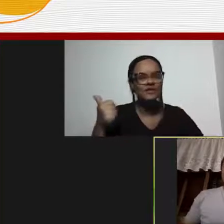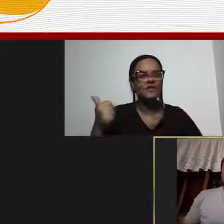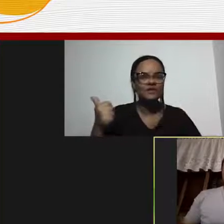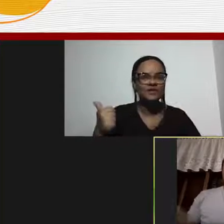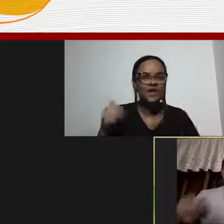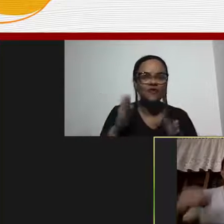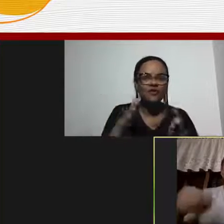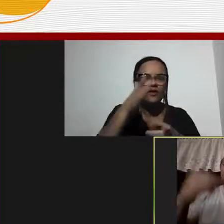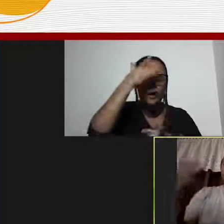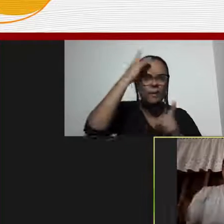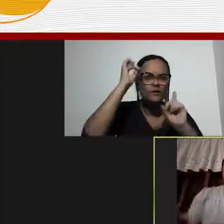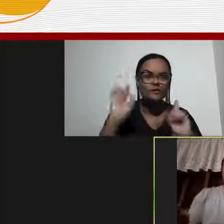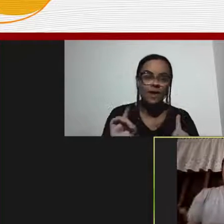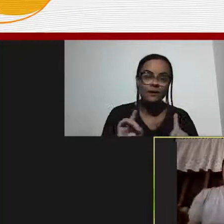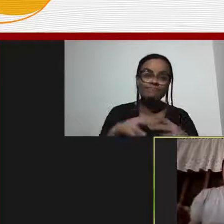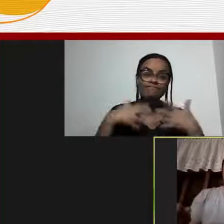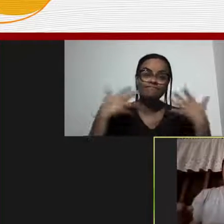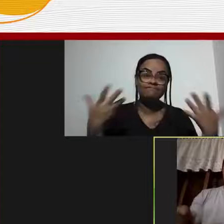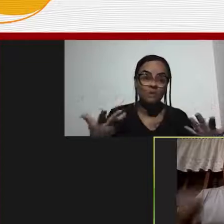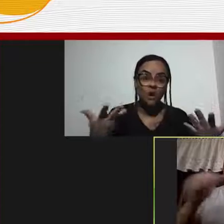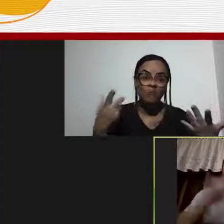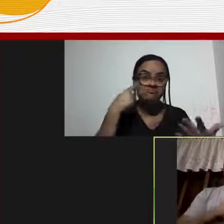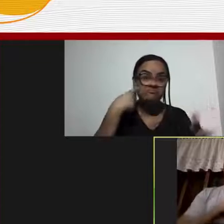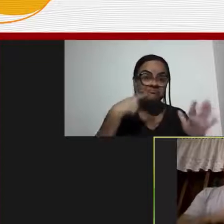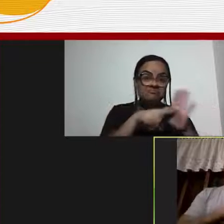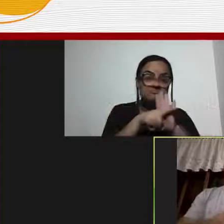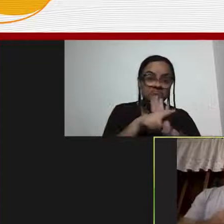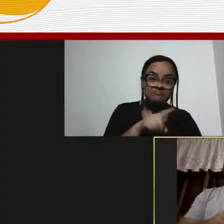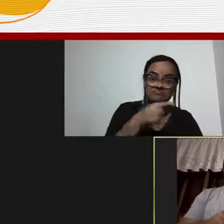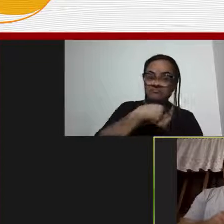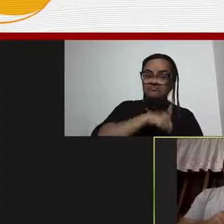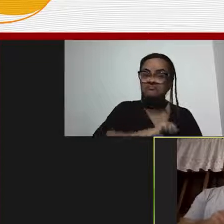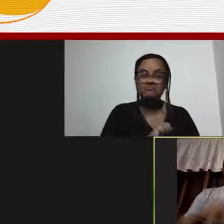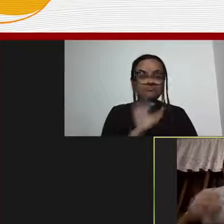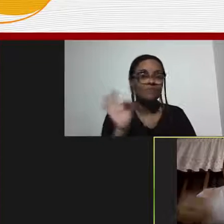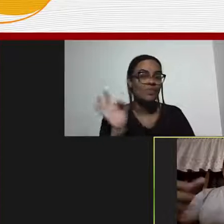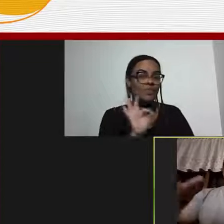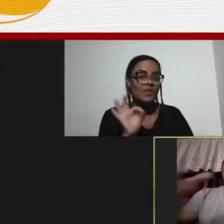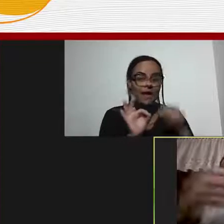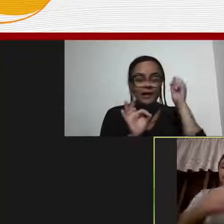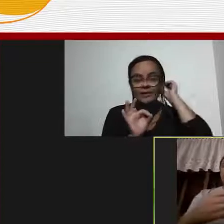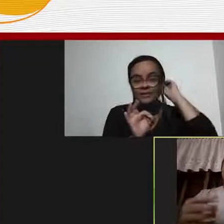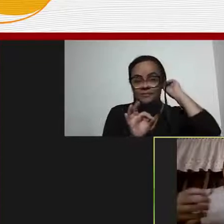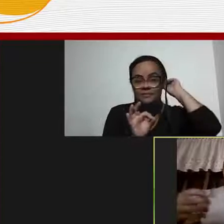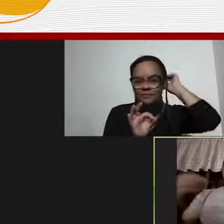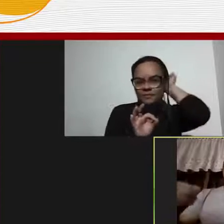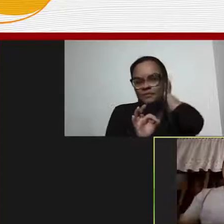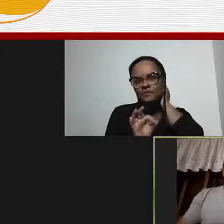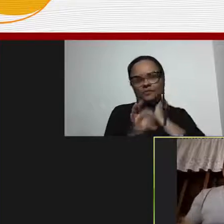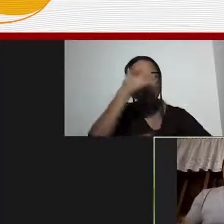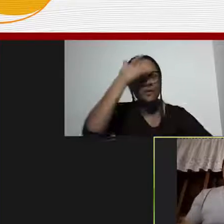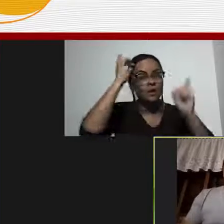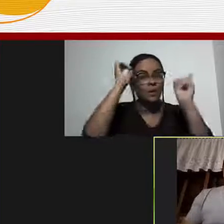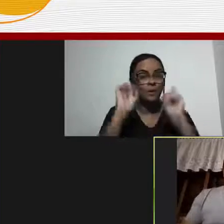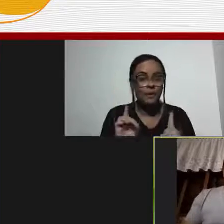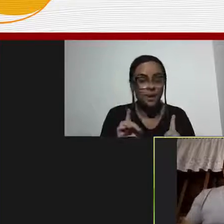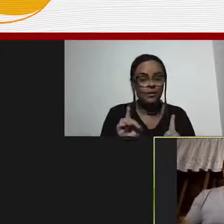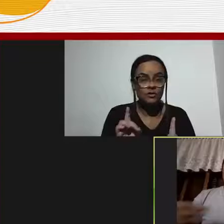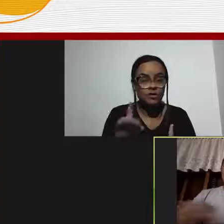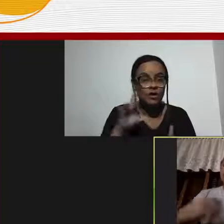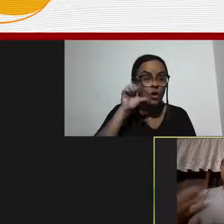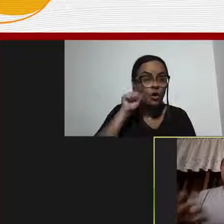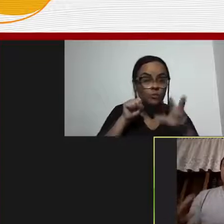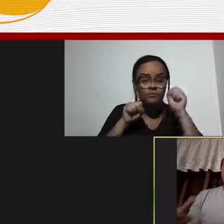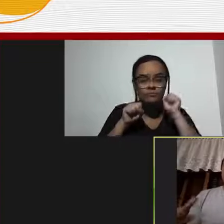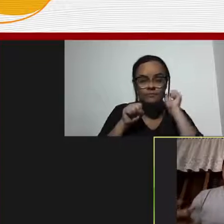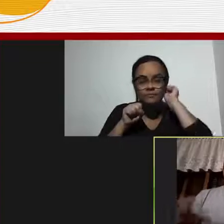com deficiência. Só que não tem fiscalização, não tem penalidade. Então, as pessoas que estão nos escutando agora,